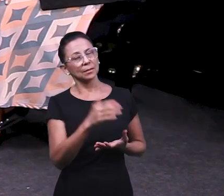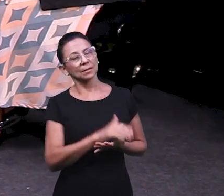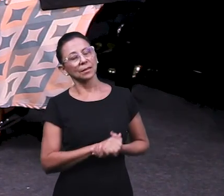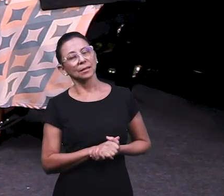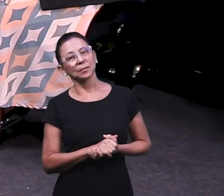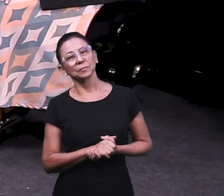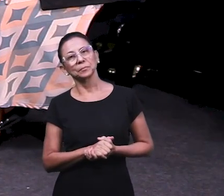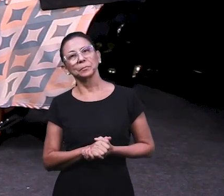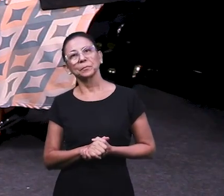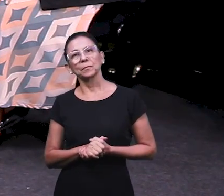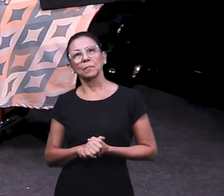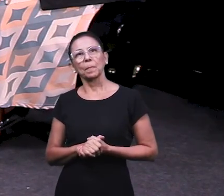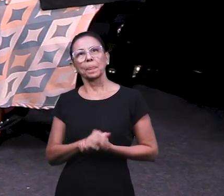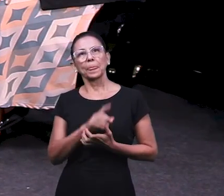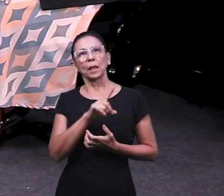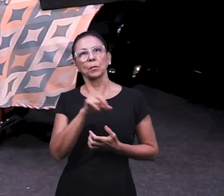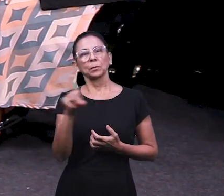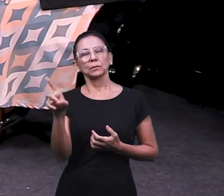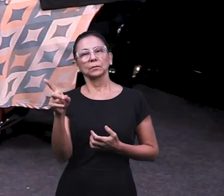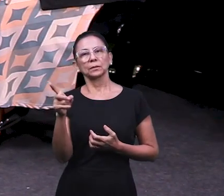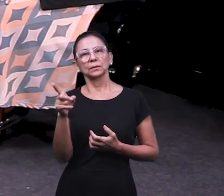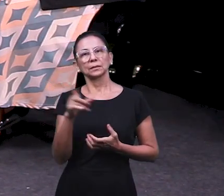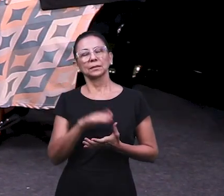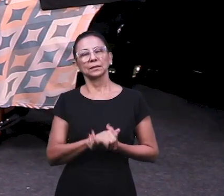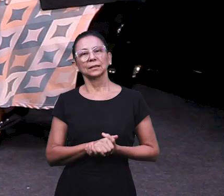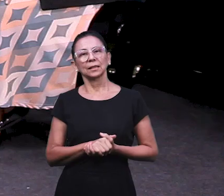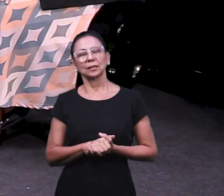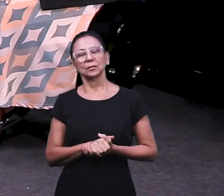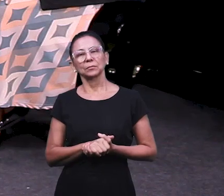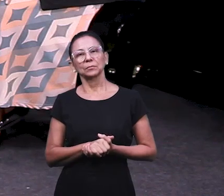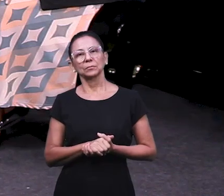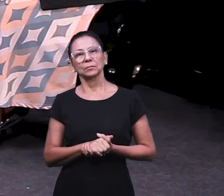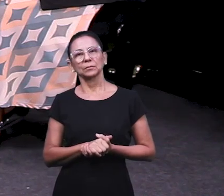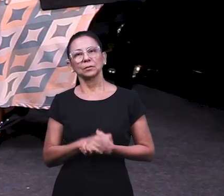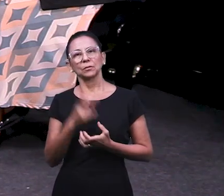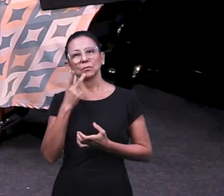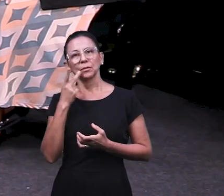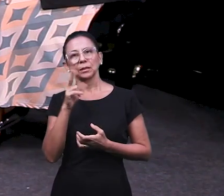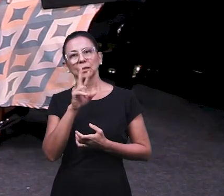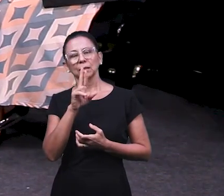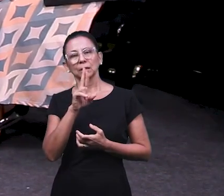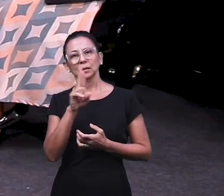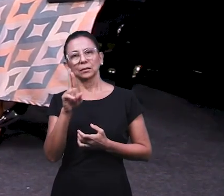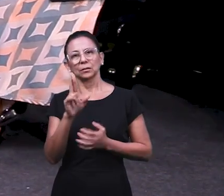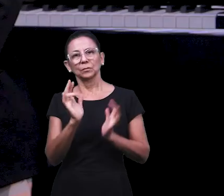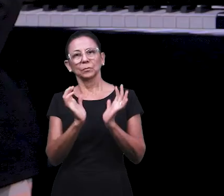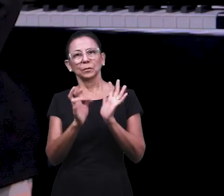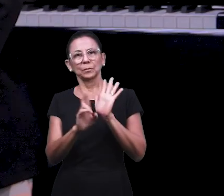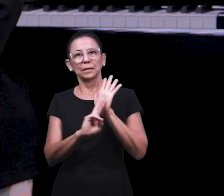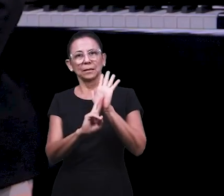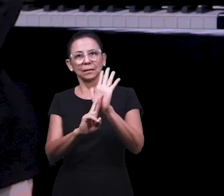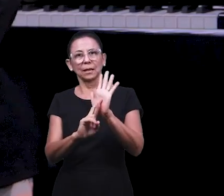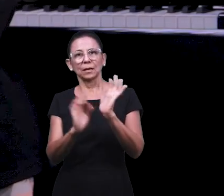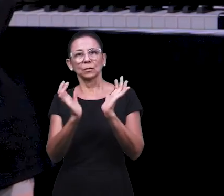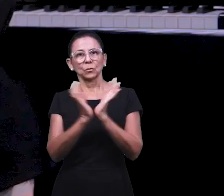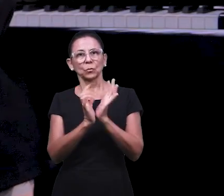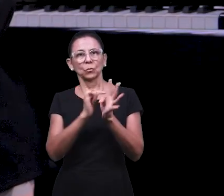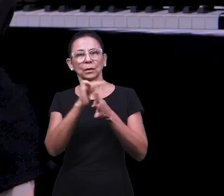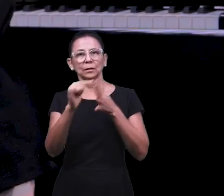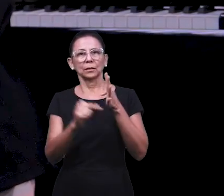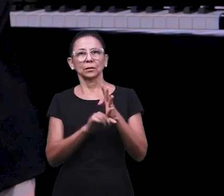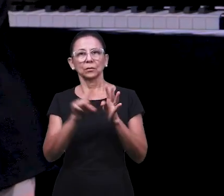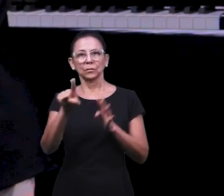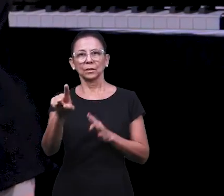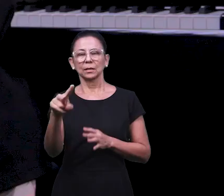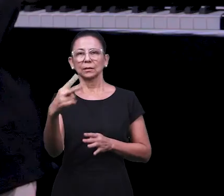você falasse para quem está nos assistindo, desse uma palavra em nome do quarteto para quem está nos assistindo. Você que está ouvindo, gente,